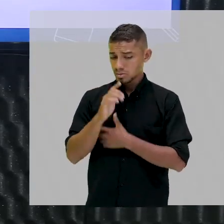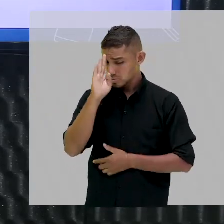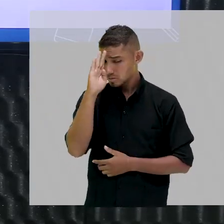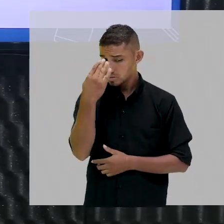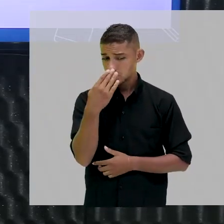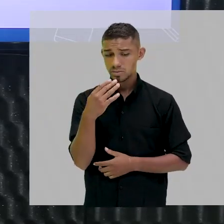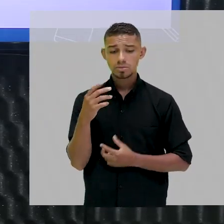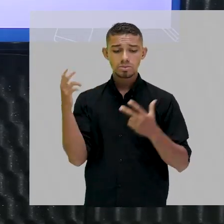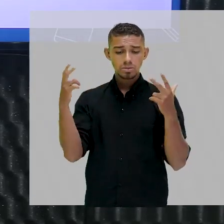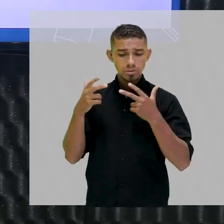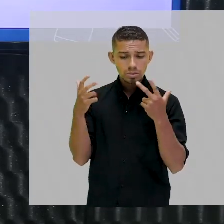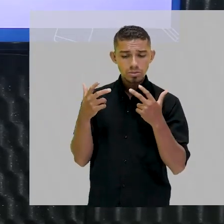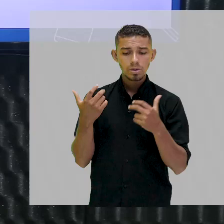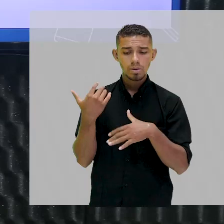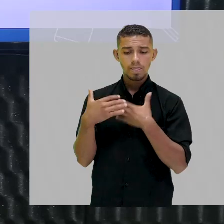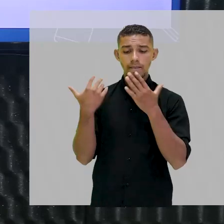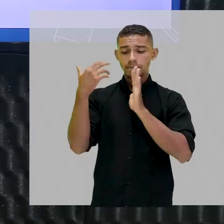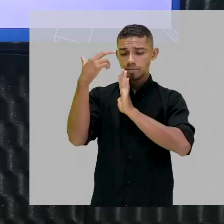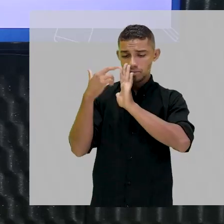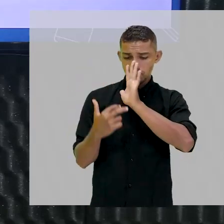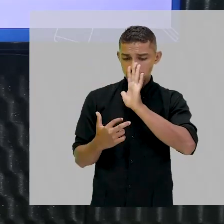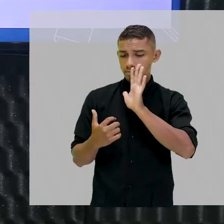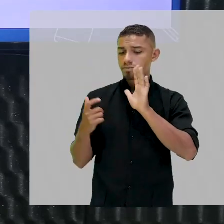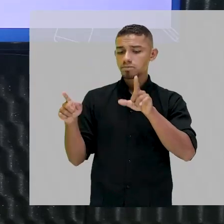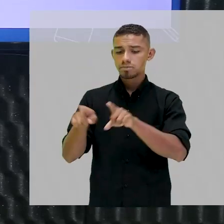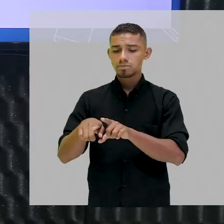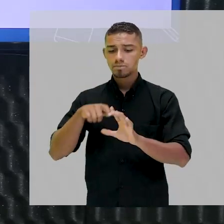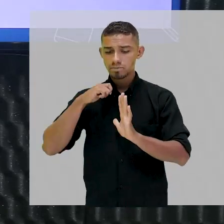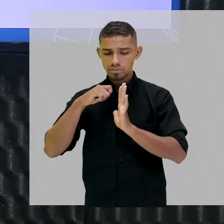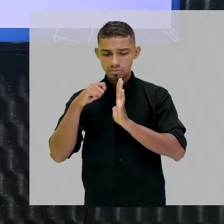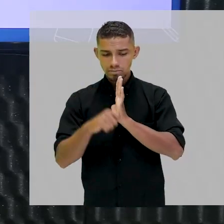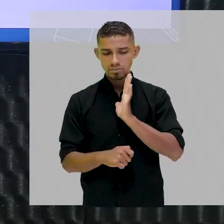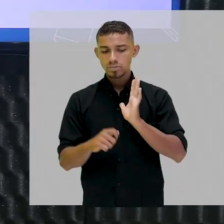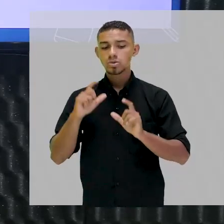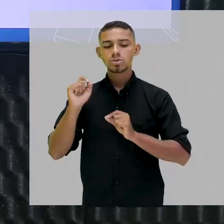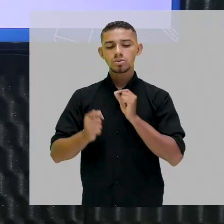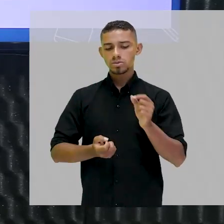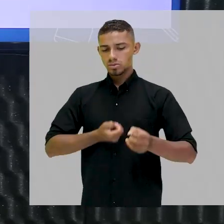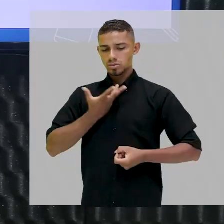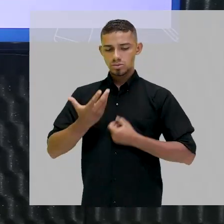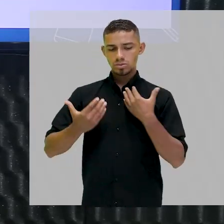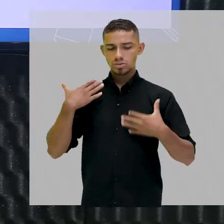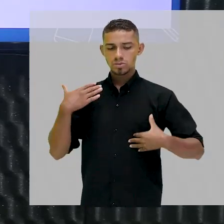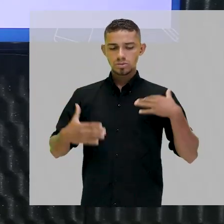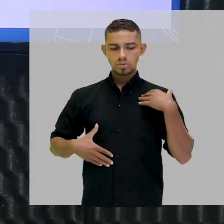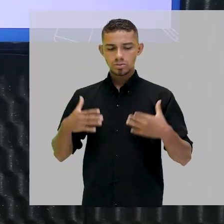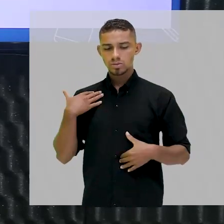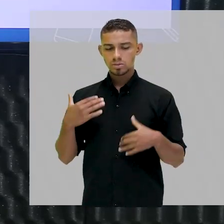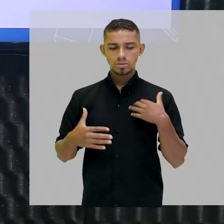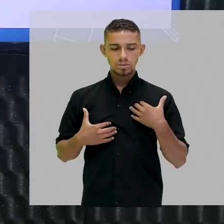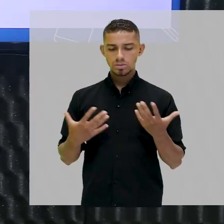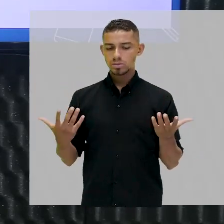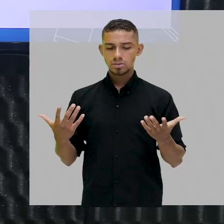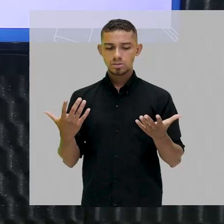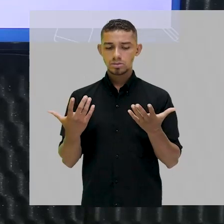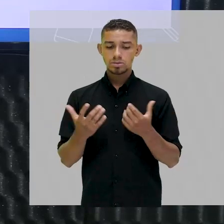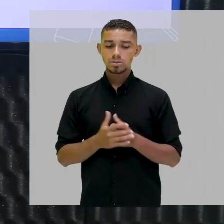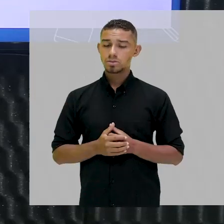hop é promover a leitura e a escrita por meio da expressão corporal e das